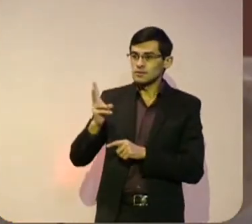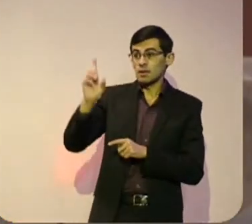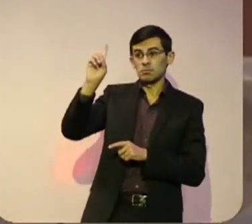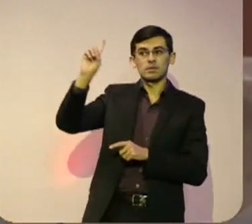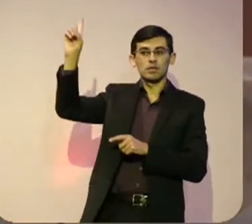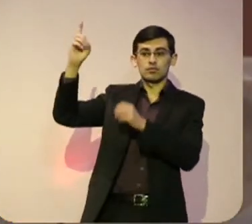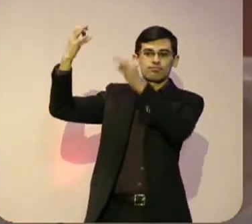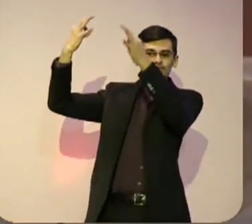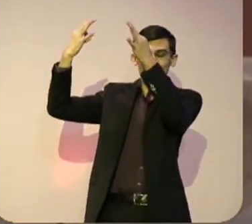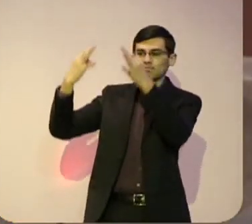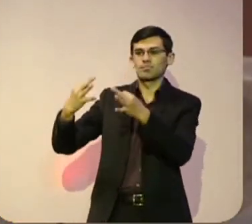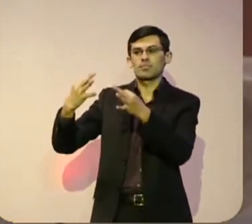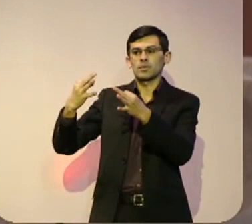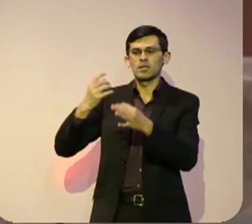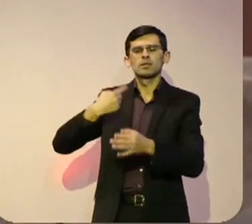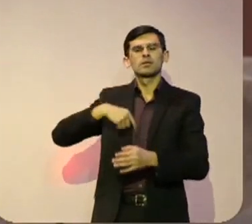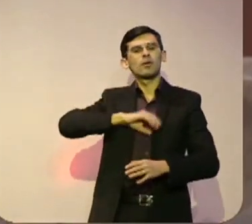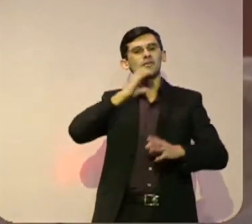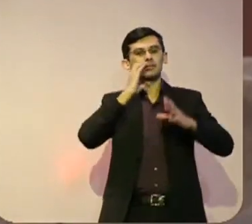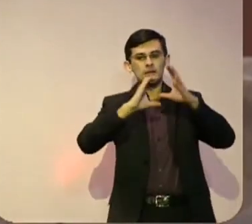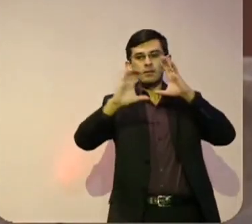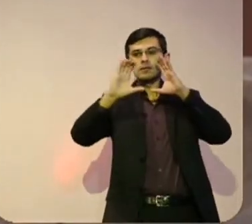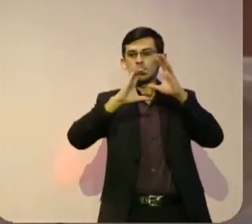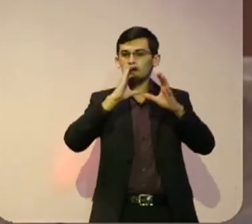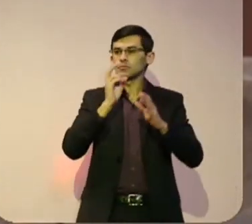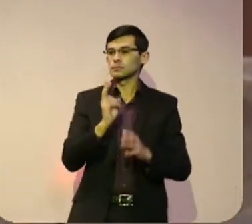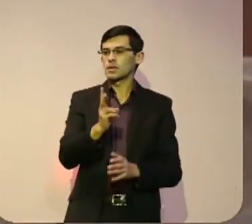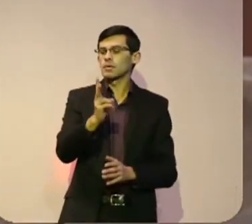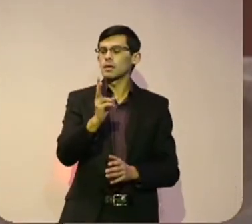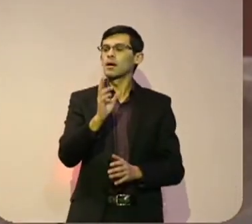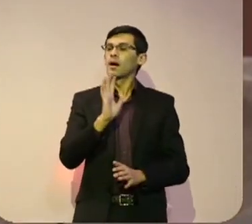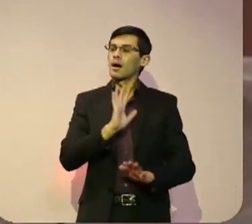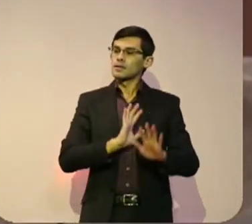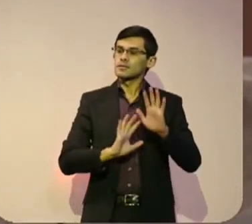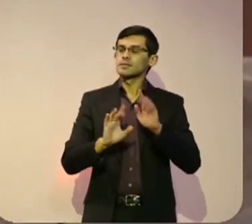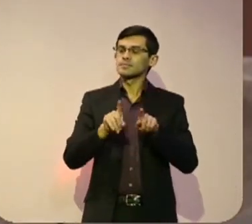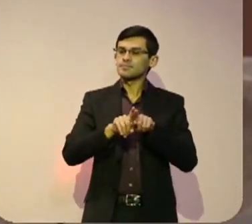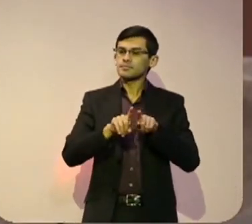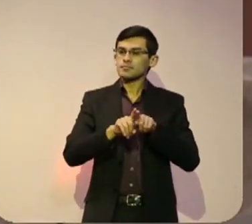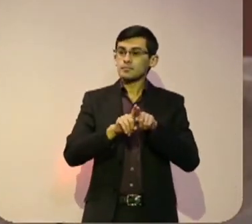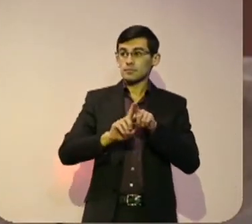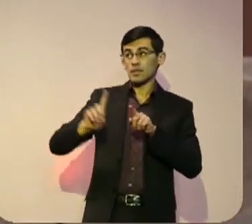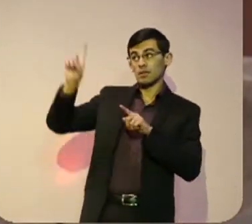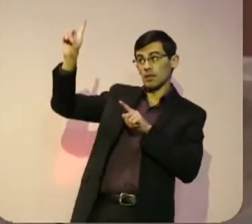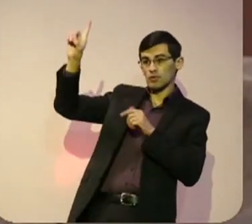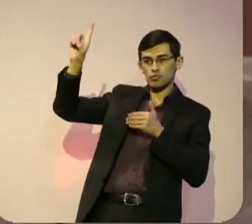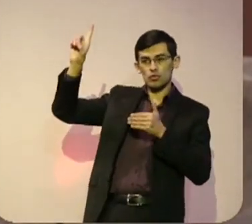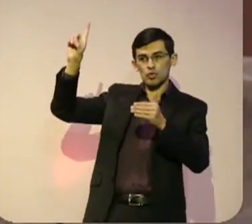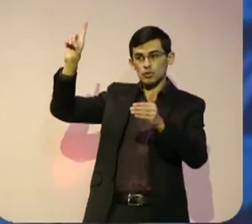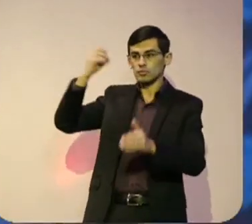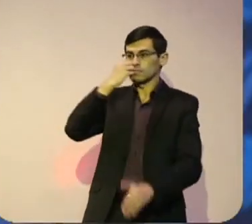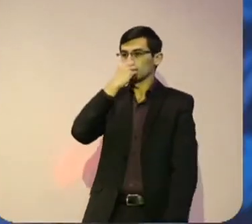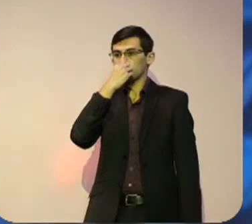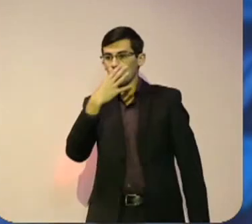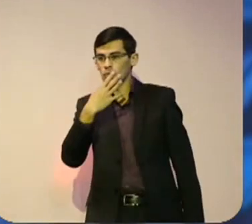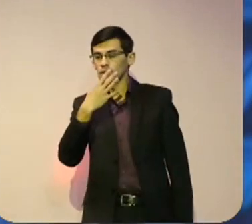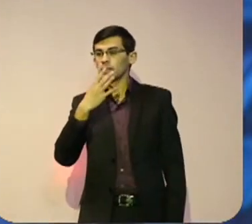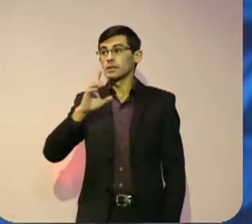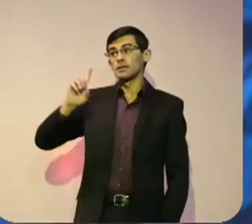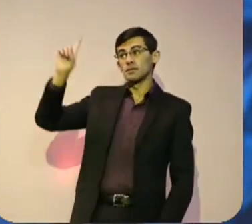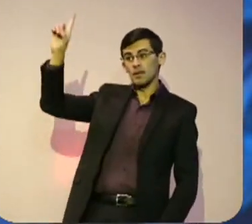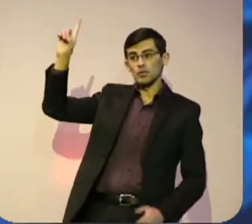Deus. A gente canta essa canção aqui, não é? Aliás, a gente canta, Deus continua sendo bom, não